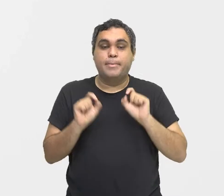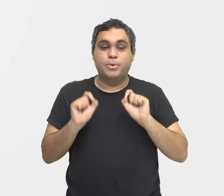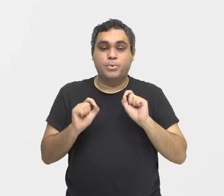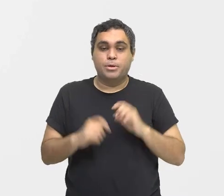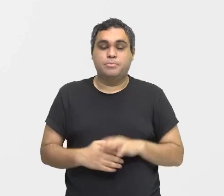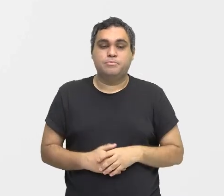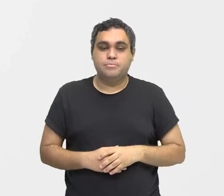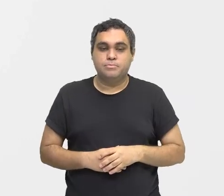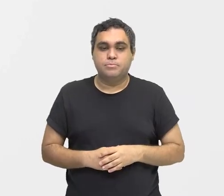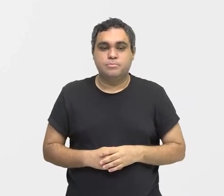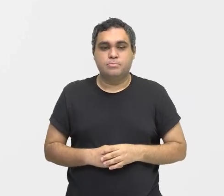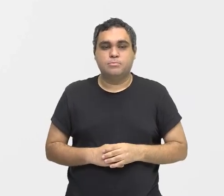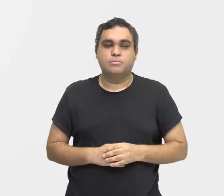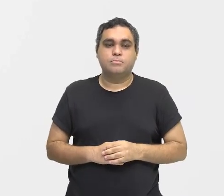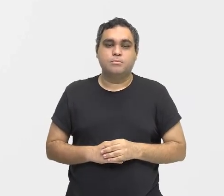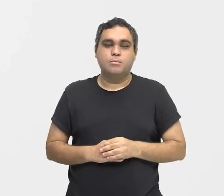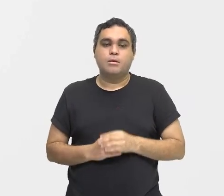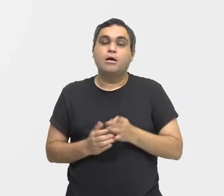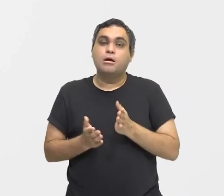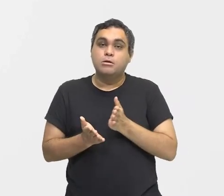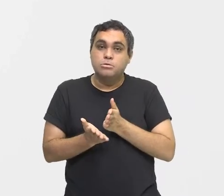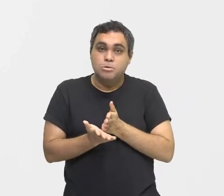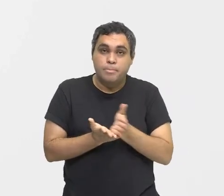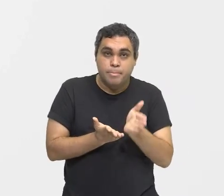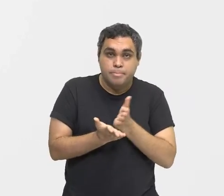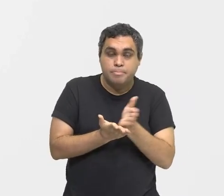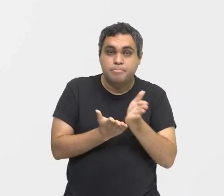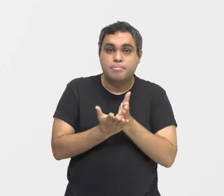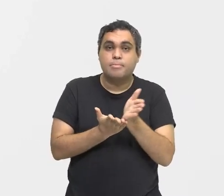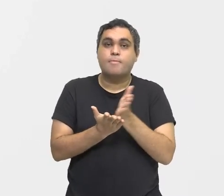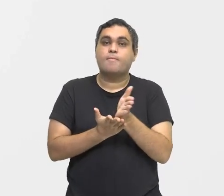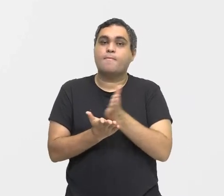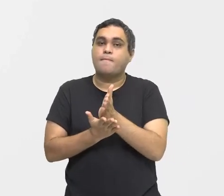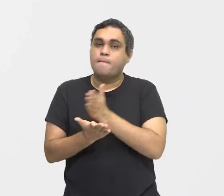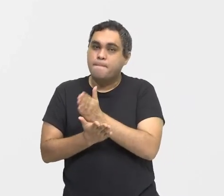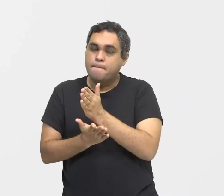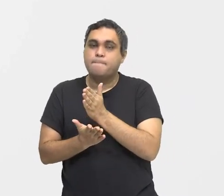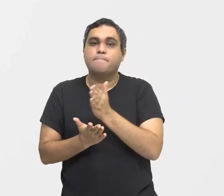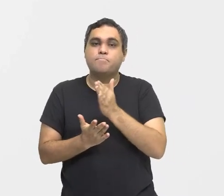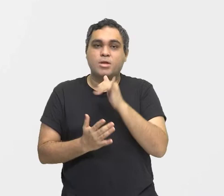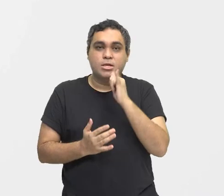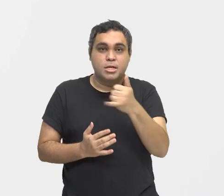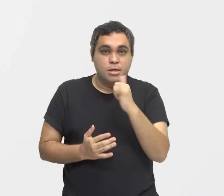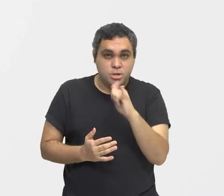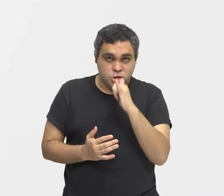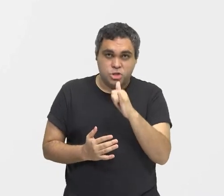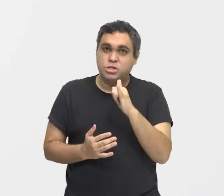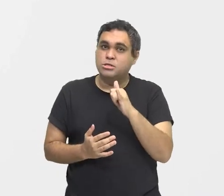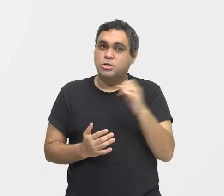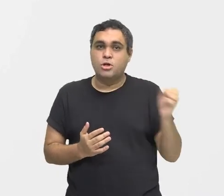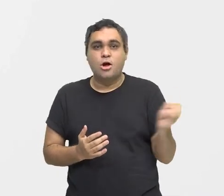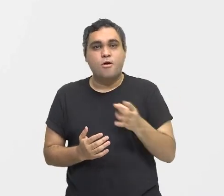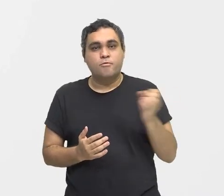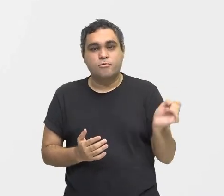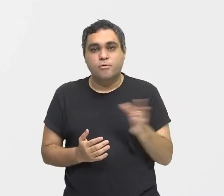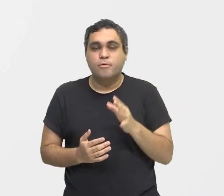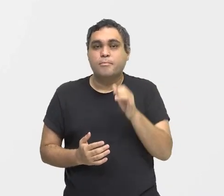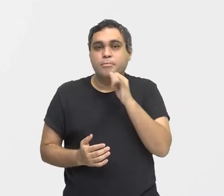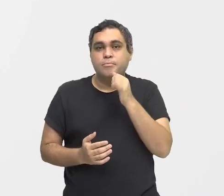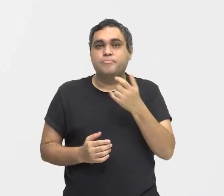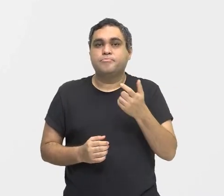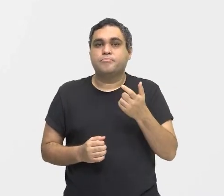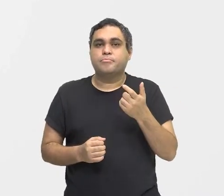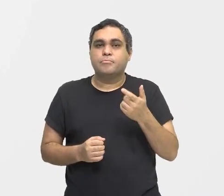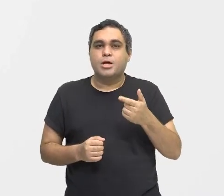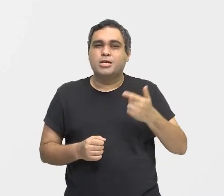matriz energética, novos meios de se produzir a energia. O Brasil foi o pioneiro com